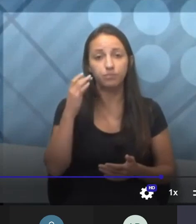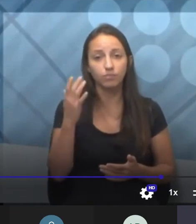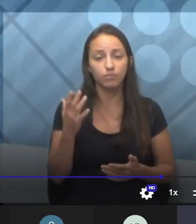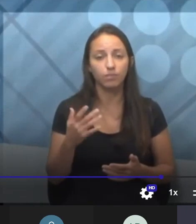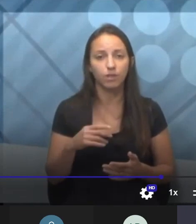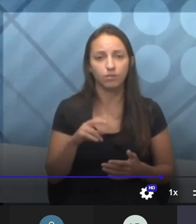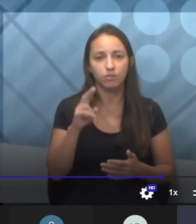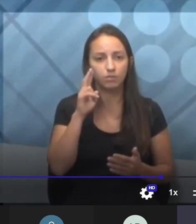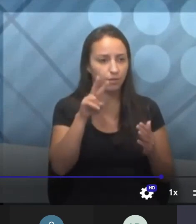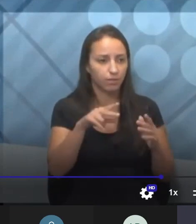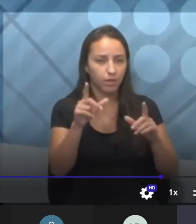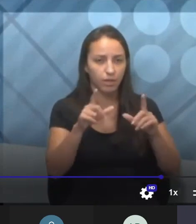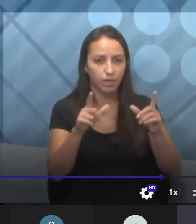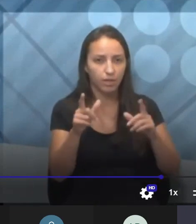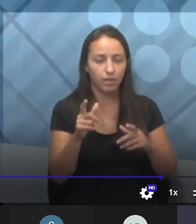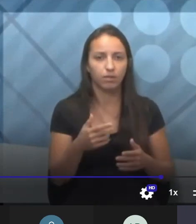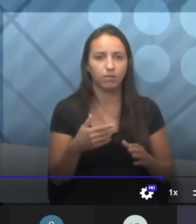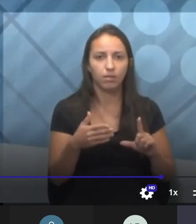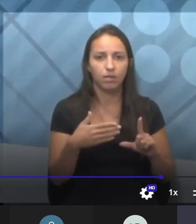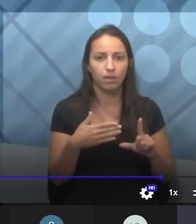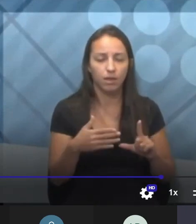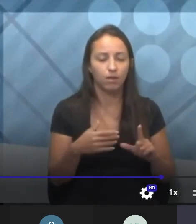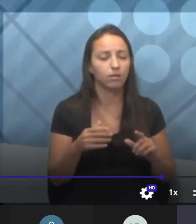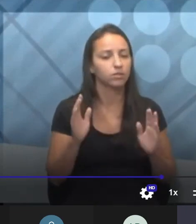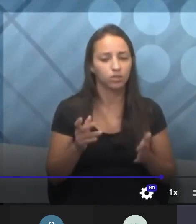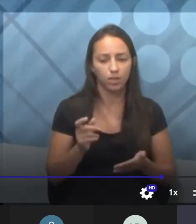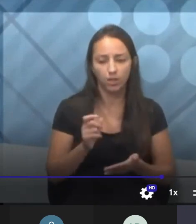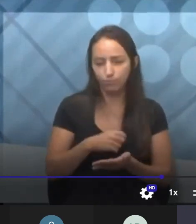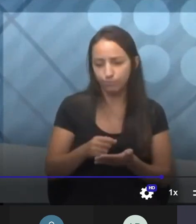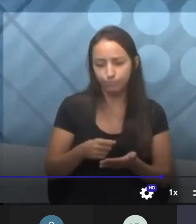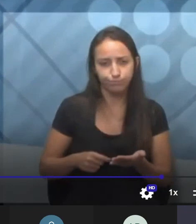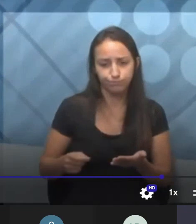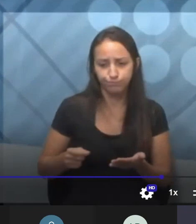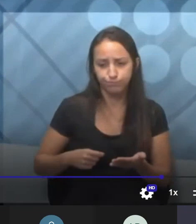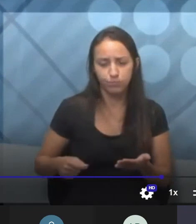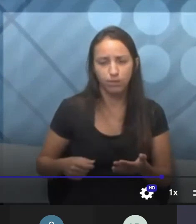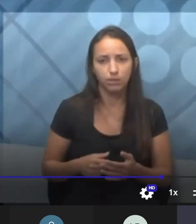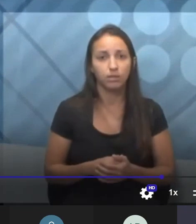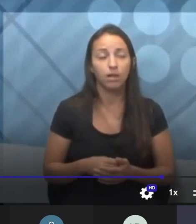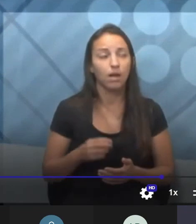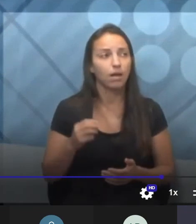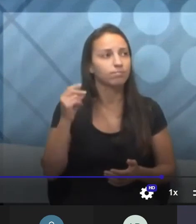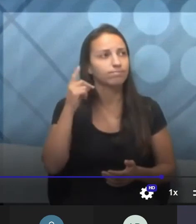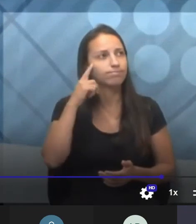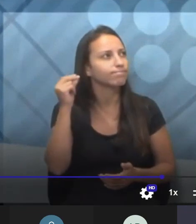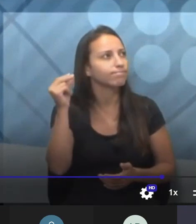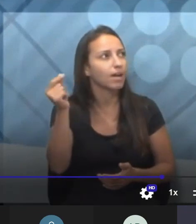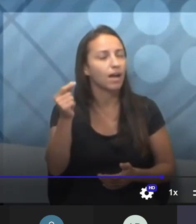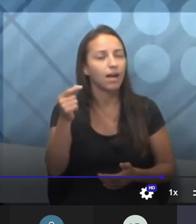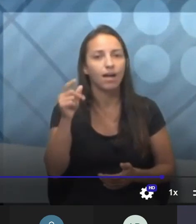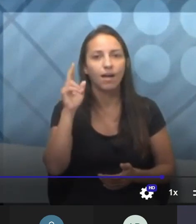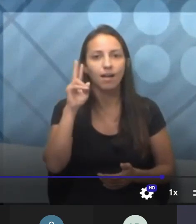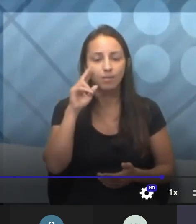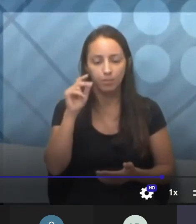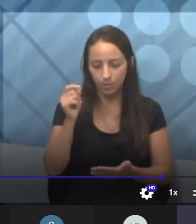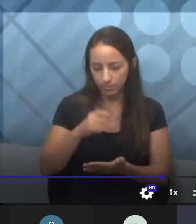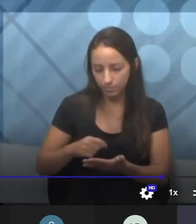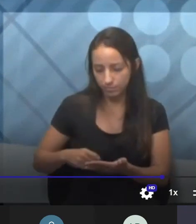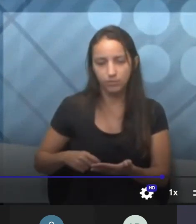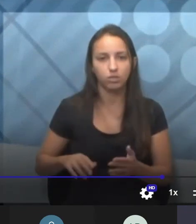facilita bastante também, enquanto vai falando, poxa, não é? Às vezes eu mesmo estou fazendo aula, nossa, aquela coisa, preciso lembrar e